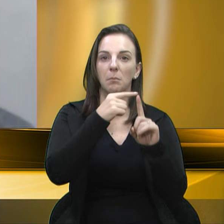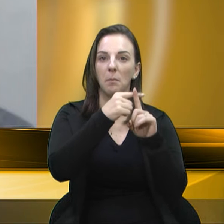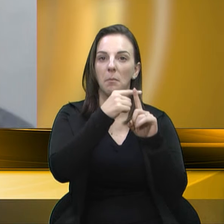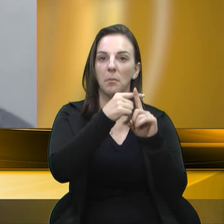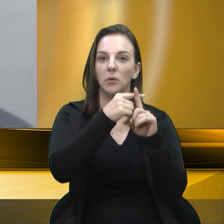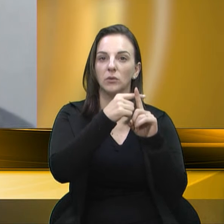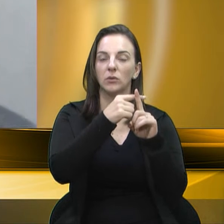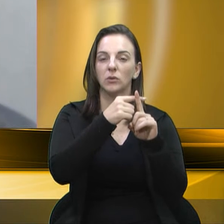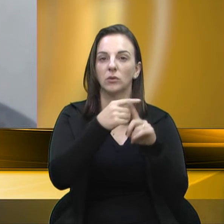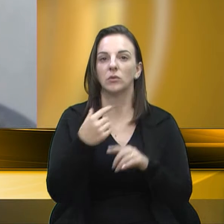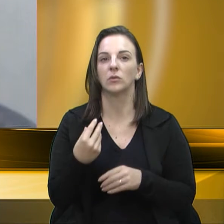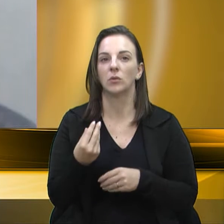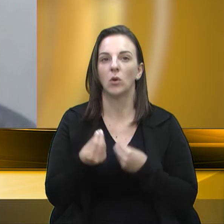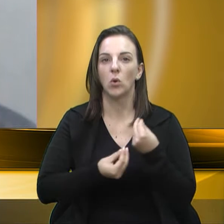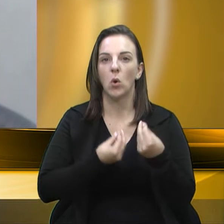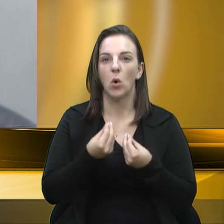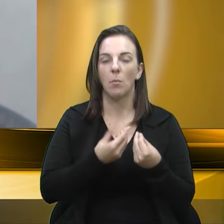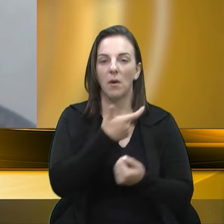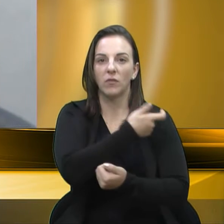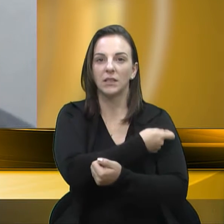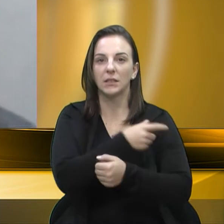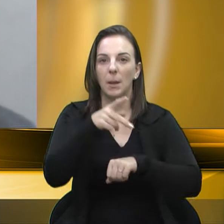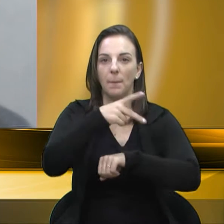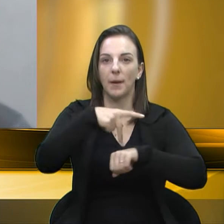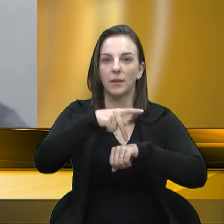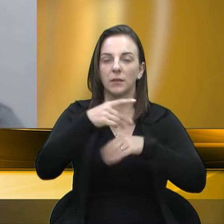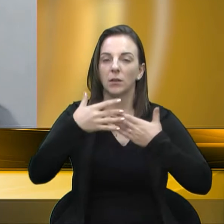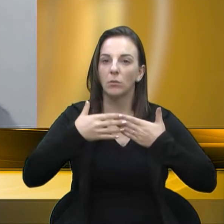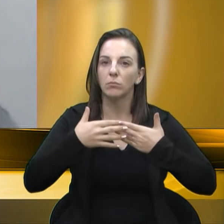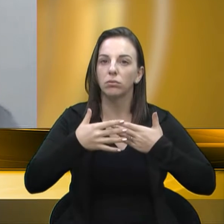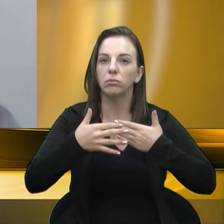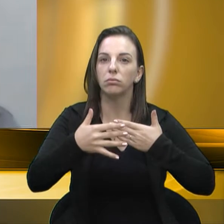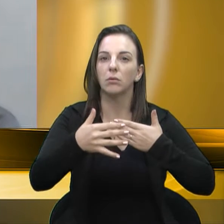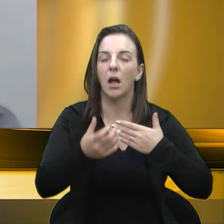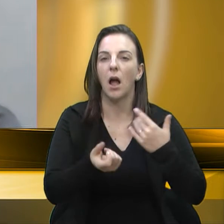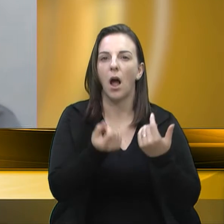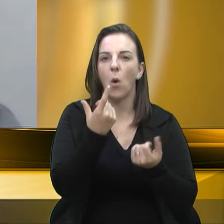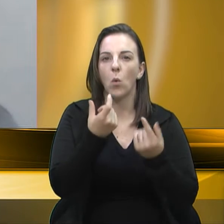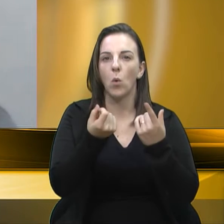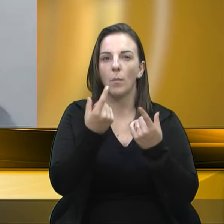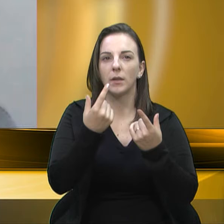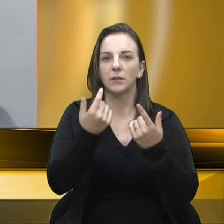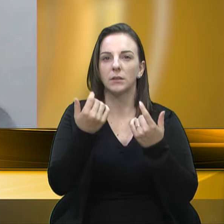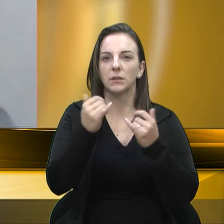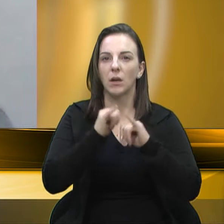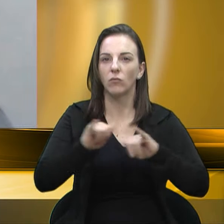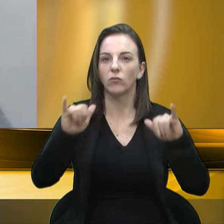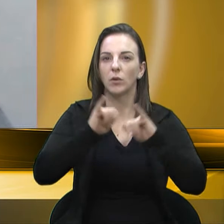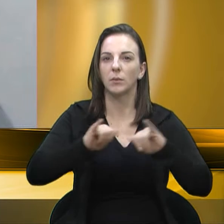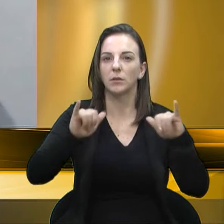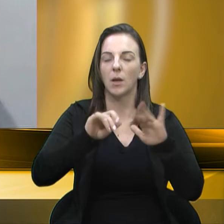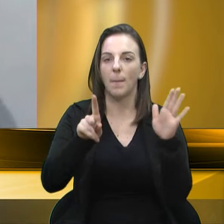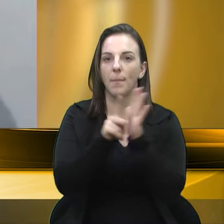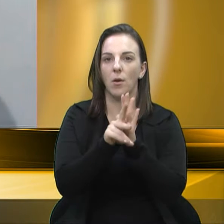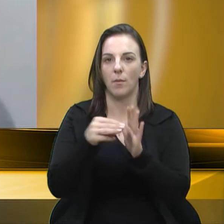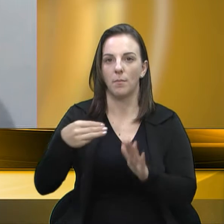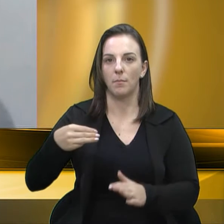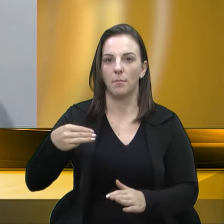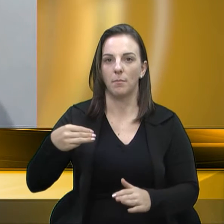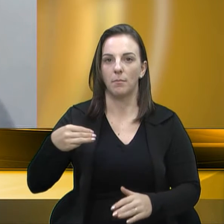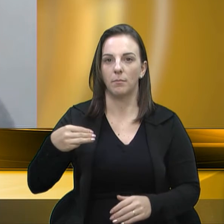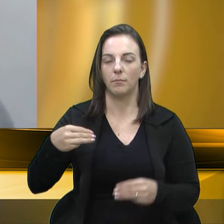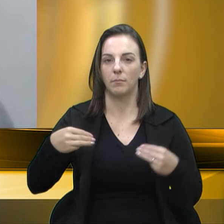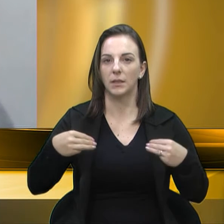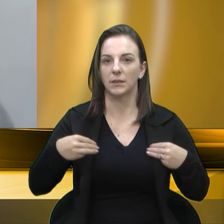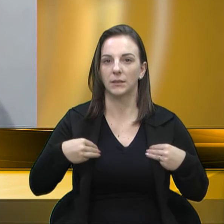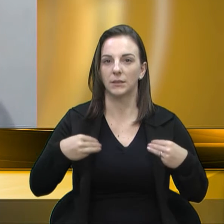no país. Onde algumas informações do Ministério da Saúde, inclusive, apontam que para